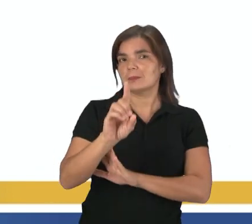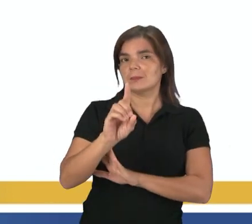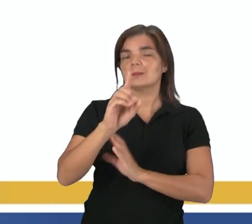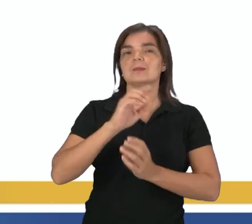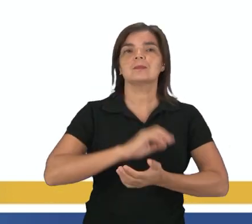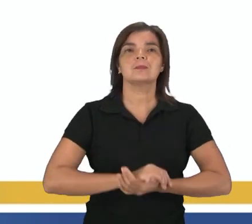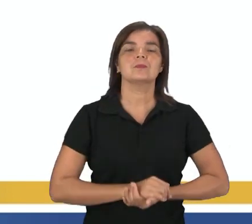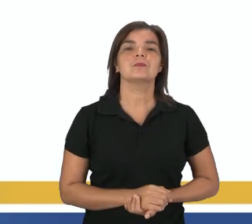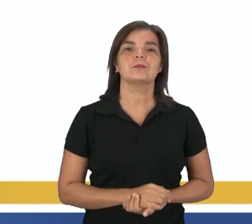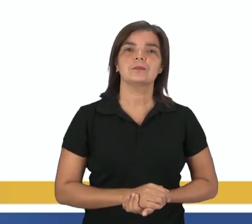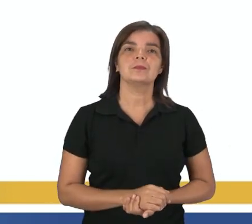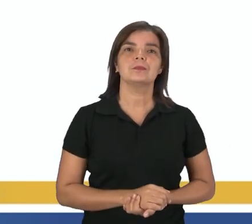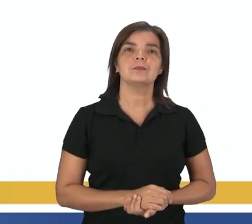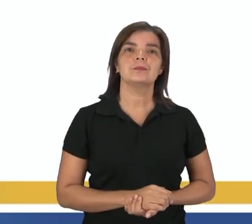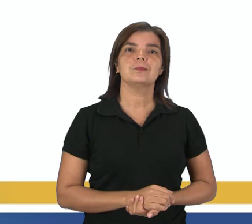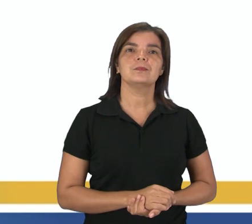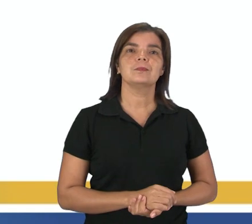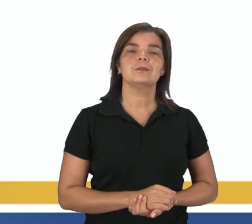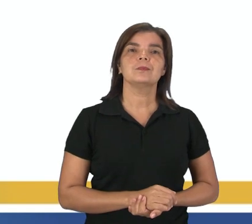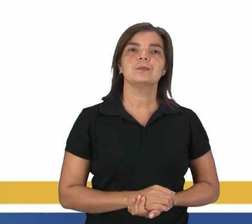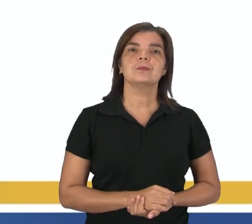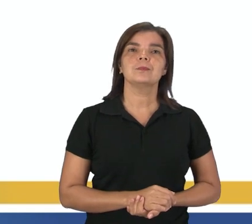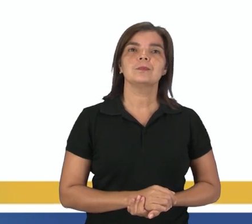critério é a alternativa C.